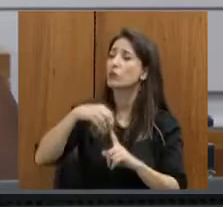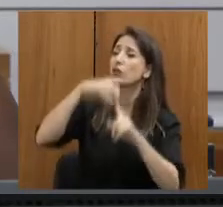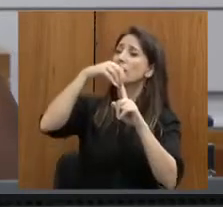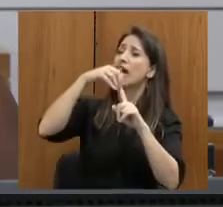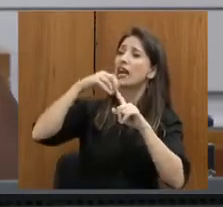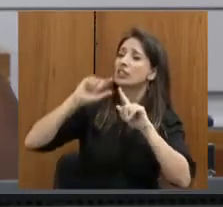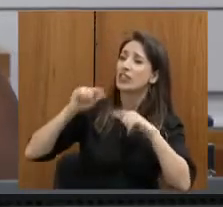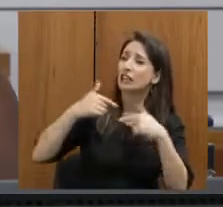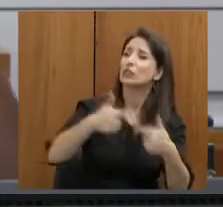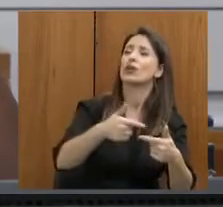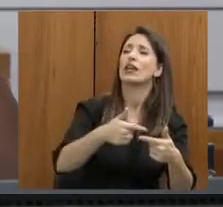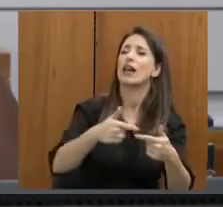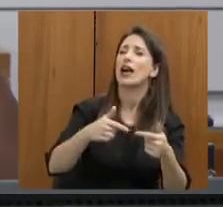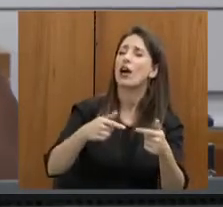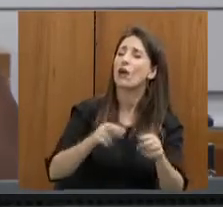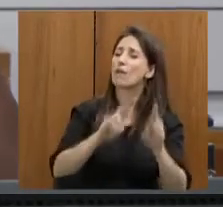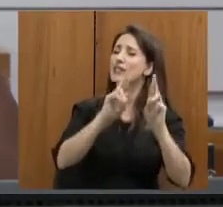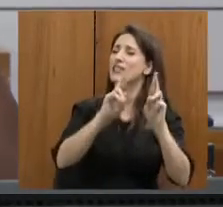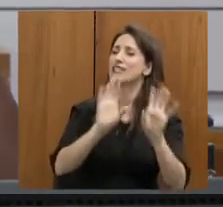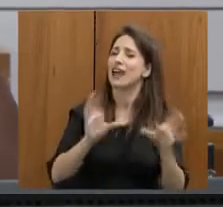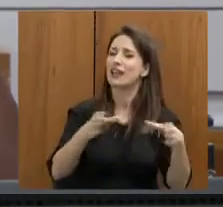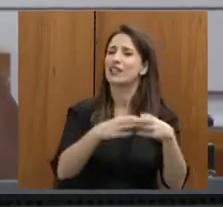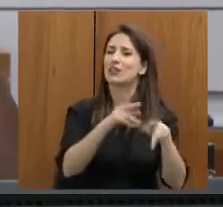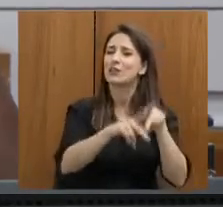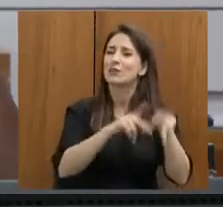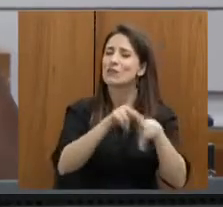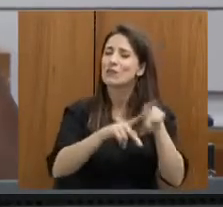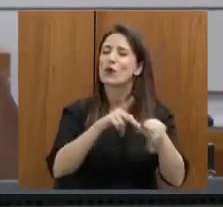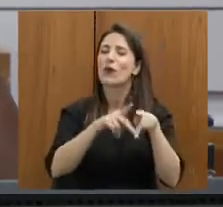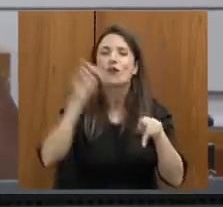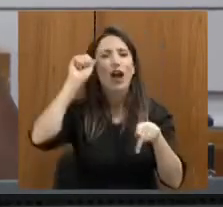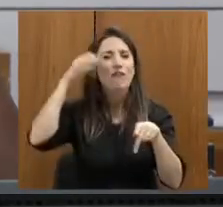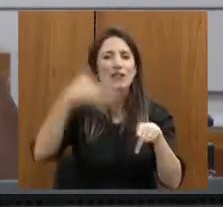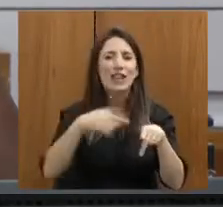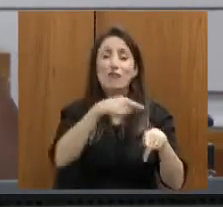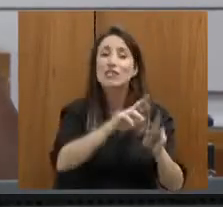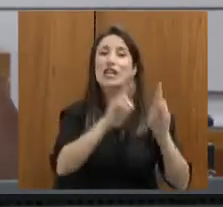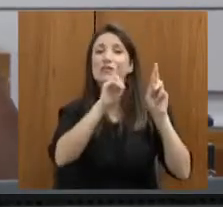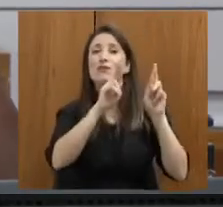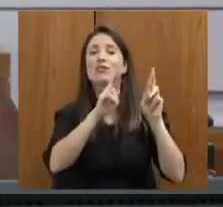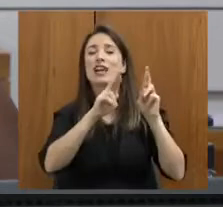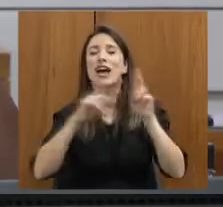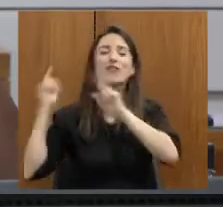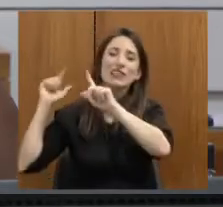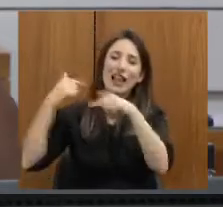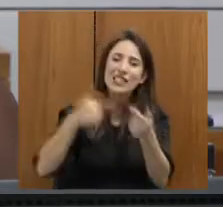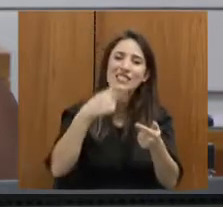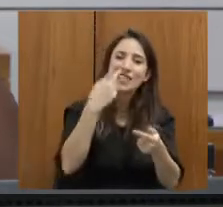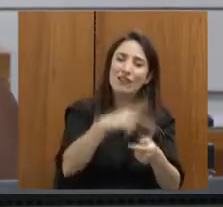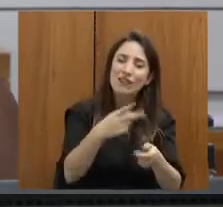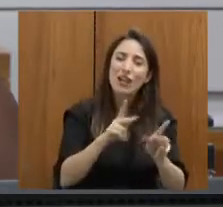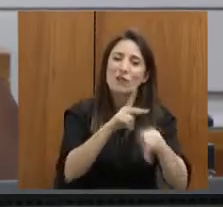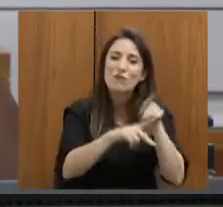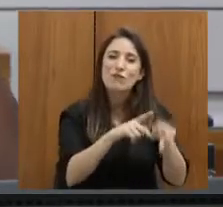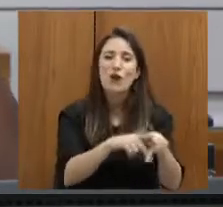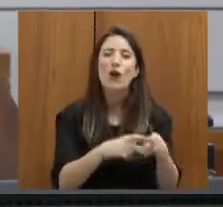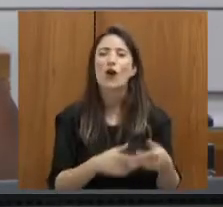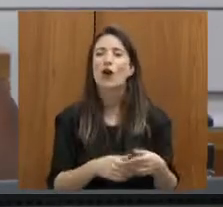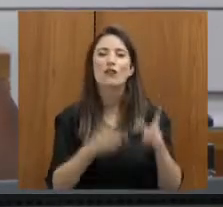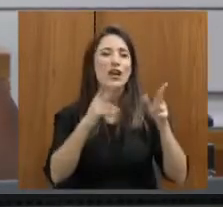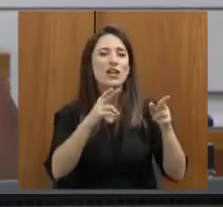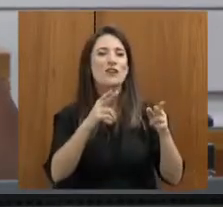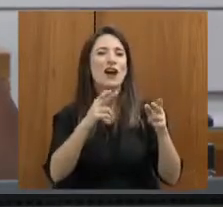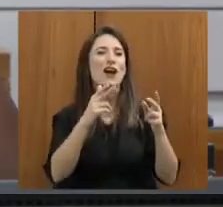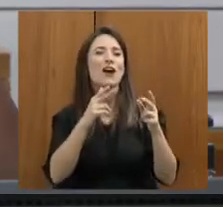Povo tradição de matriz africana Então você é responsável por essa tradição por esse povo você é rei e